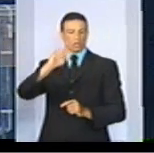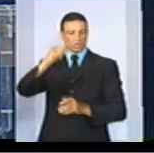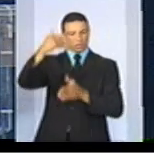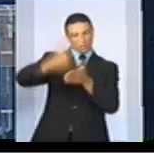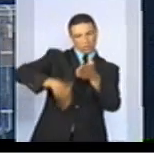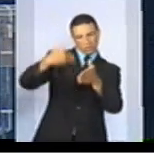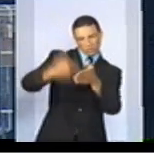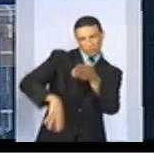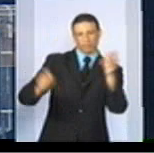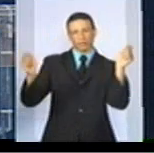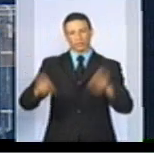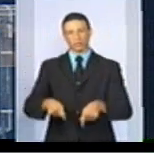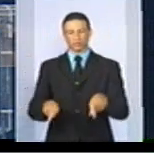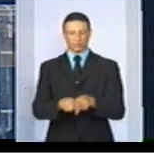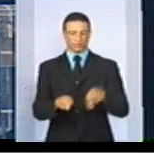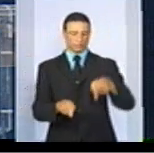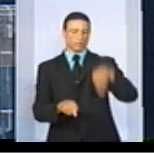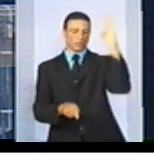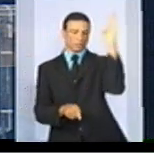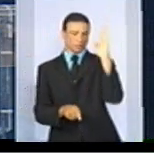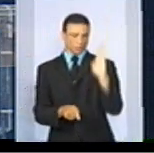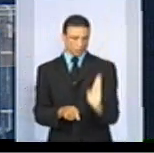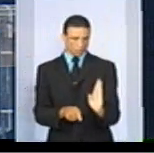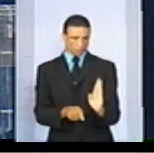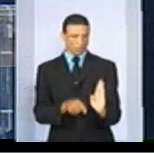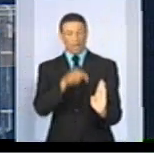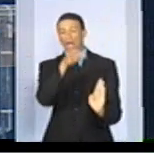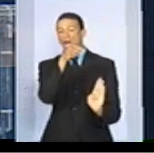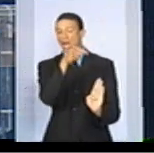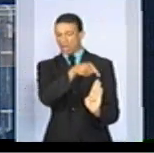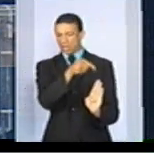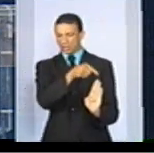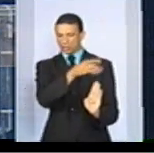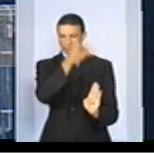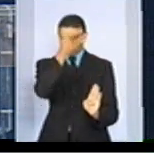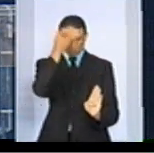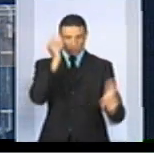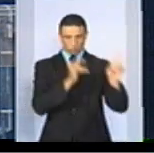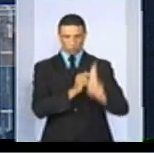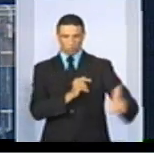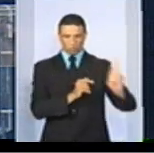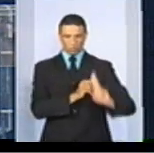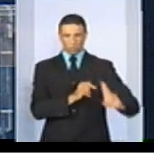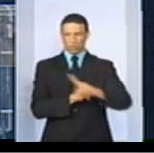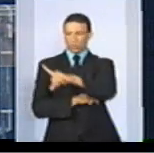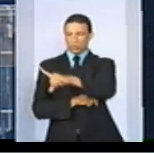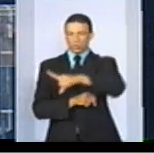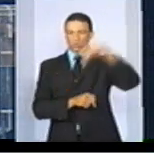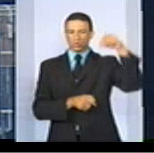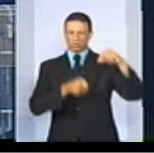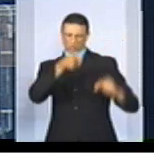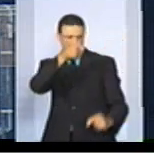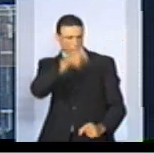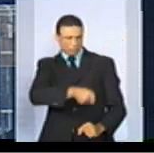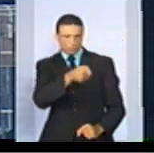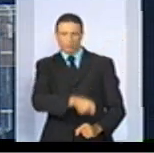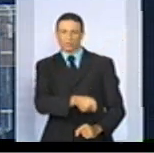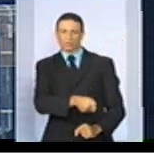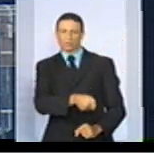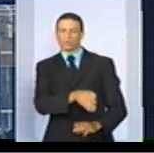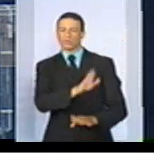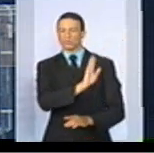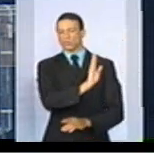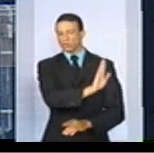No Brasil, o consumidor é obrigado a escolher o pacote de canais pertencentes a uma empacotadora distribuidora específica, já que por aqui